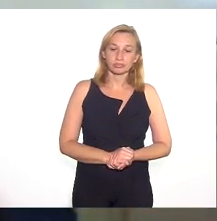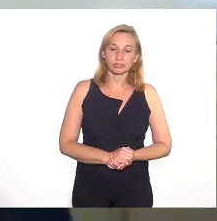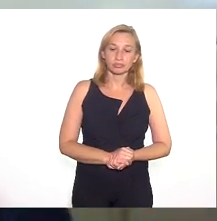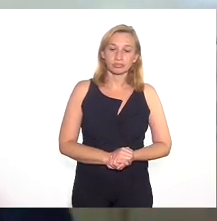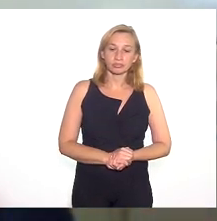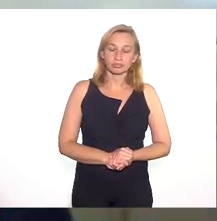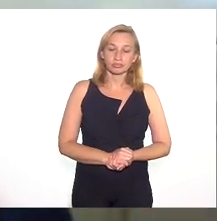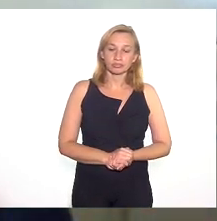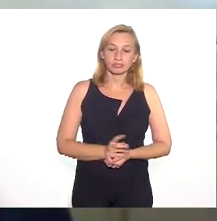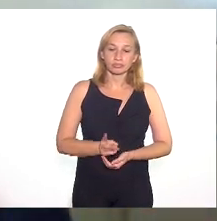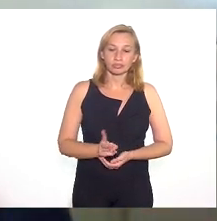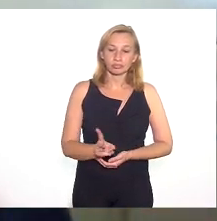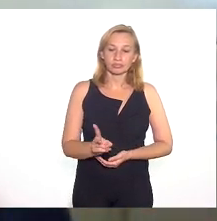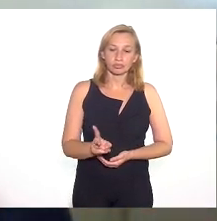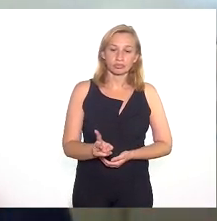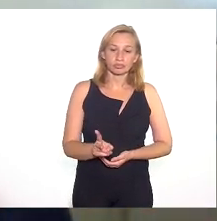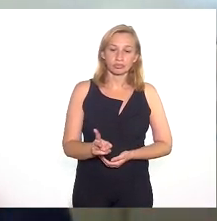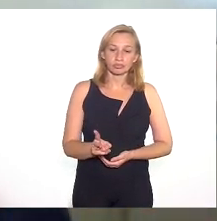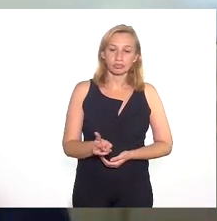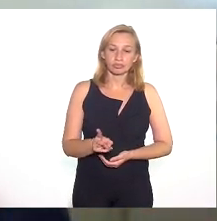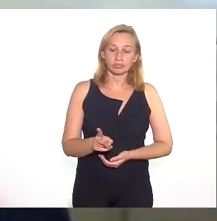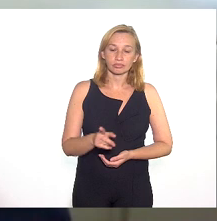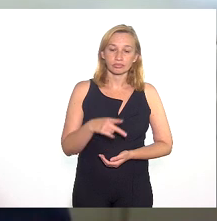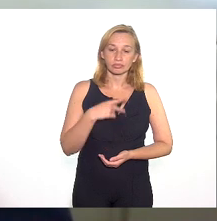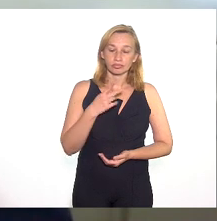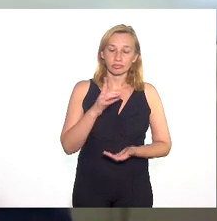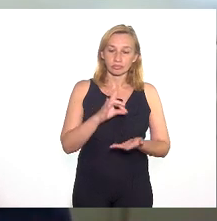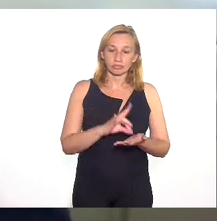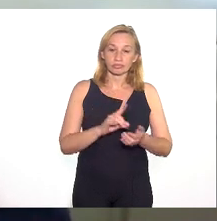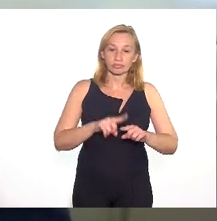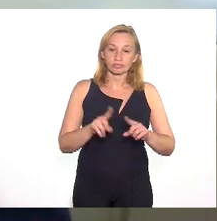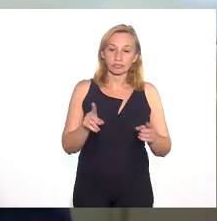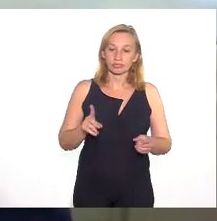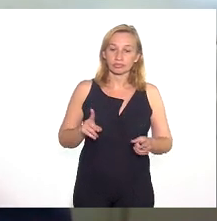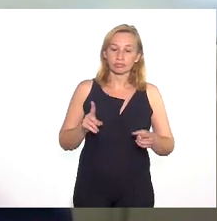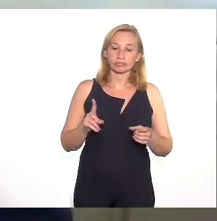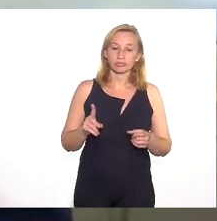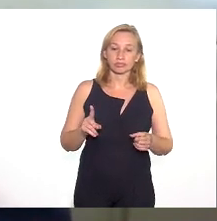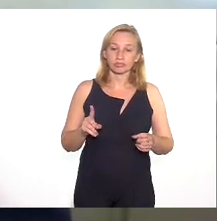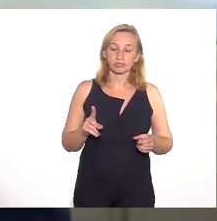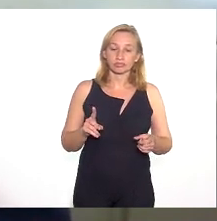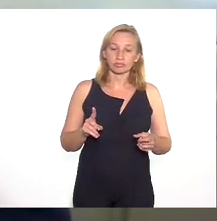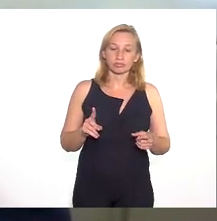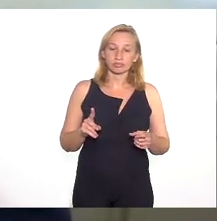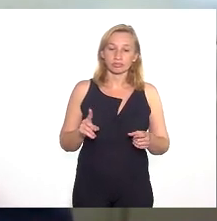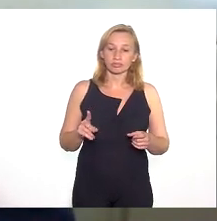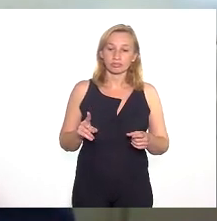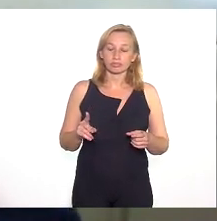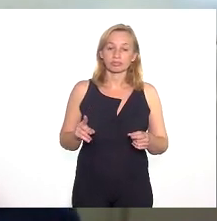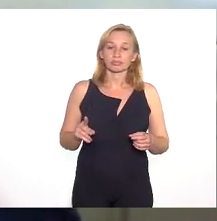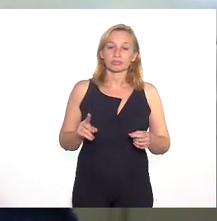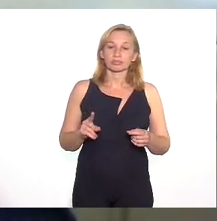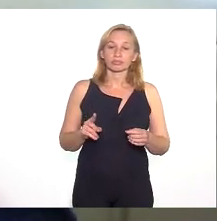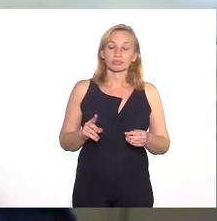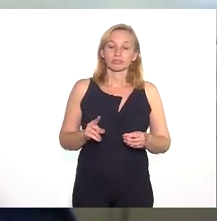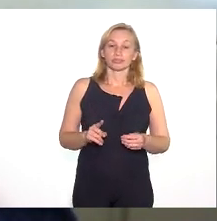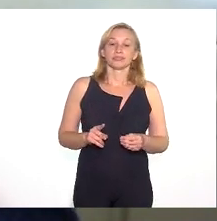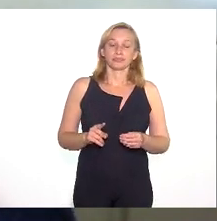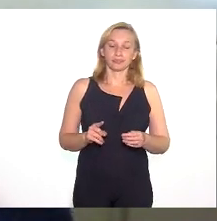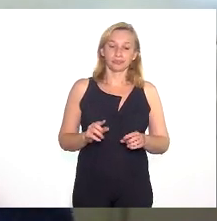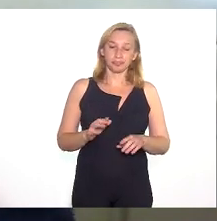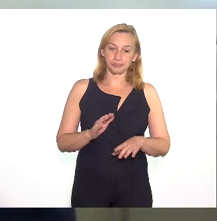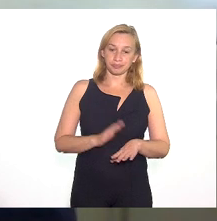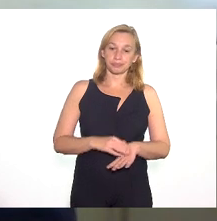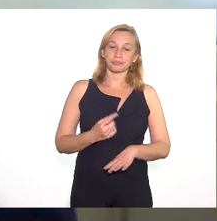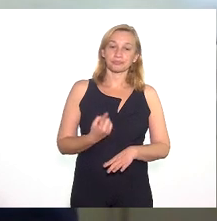mantendo o parecer hoje original, mas acrescentando um parágrafo único, artigo 3º. E, para não haver dúvida